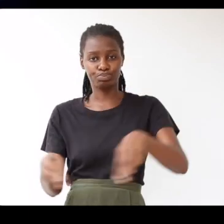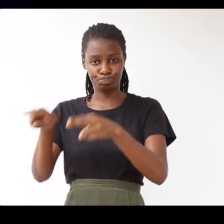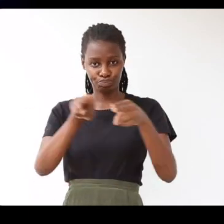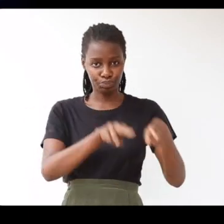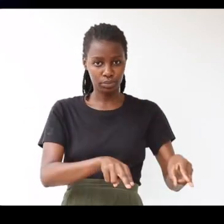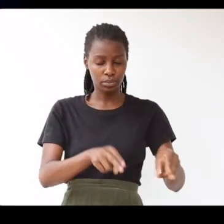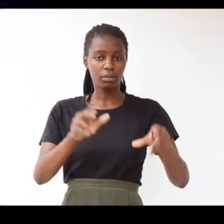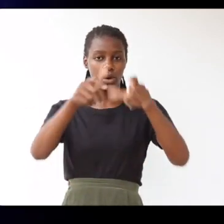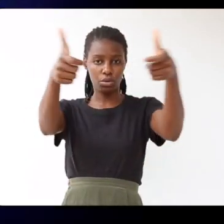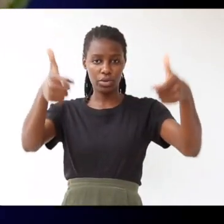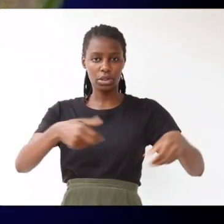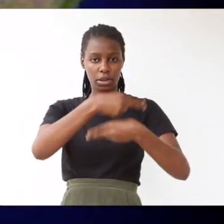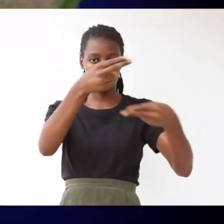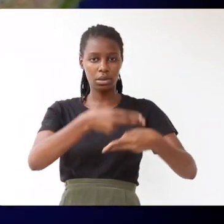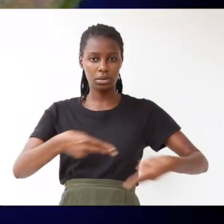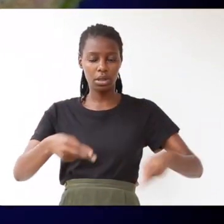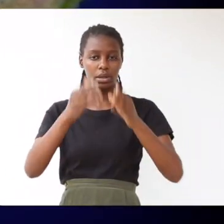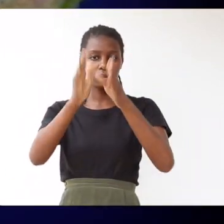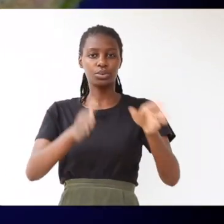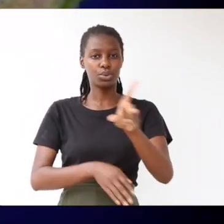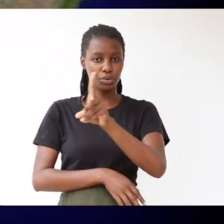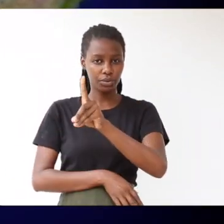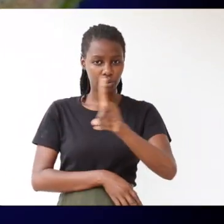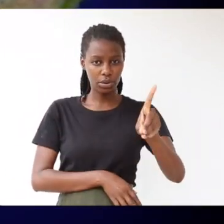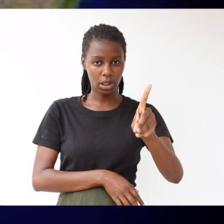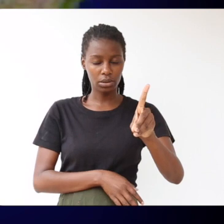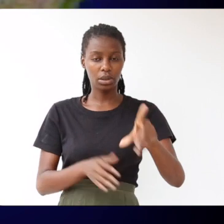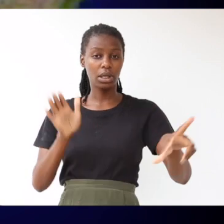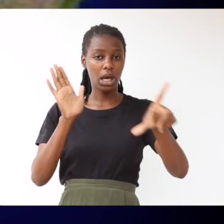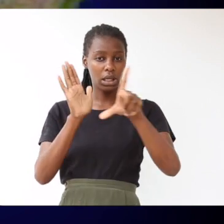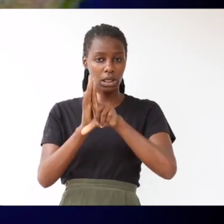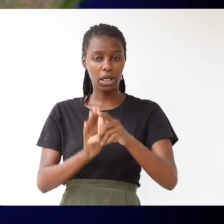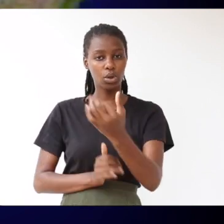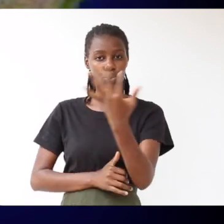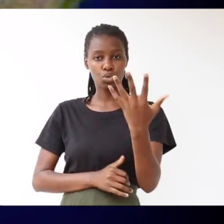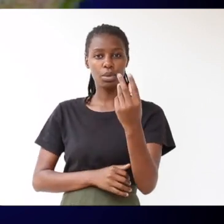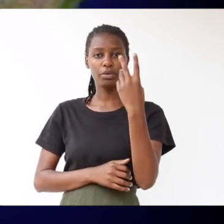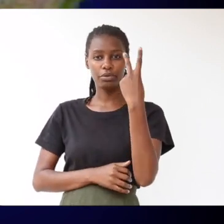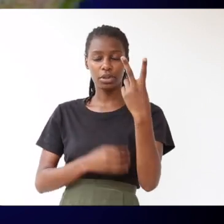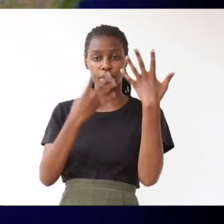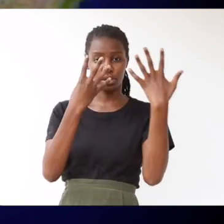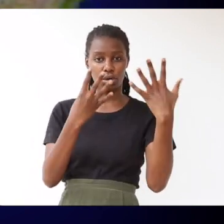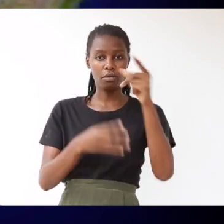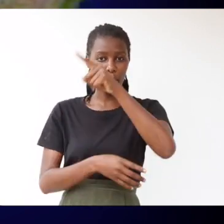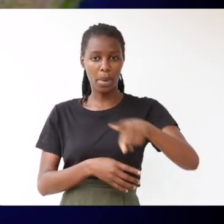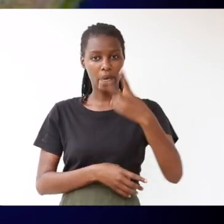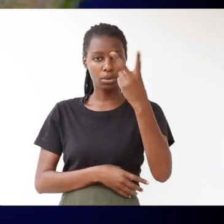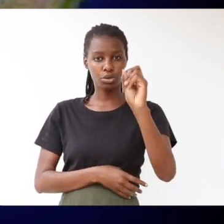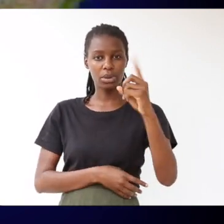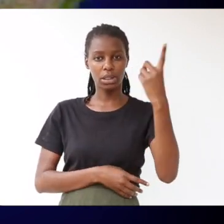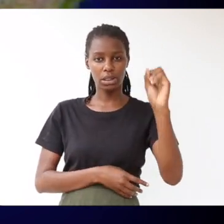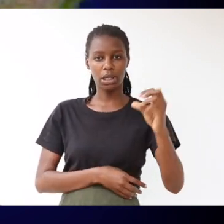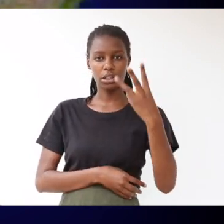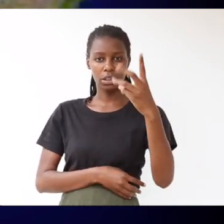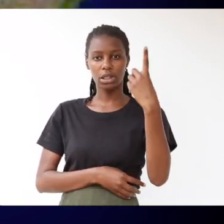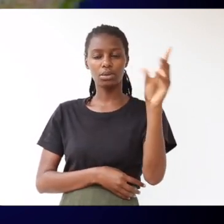a Convenção Internacional sobre Direitos da Pessoa com Deficiência através da Resolução número 29/2010 de